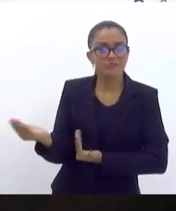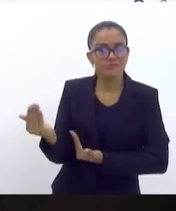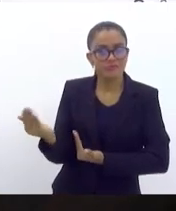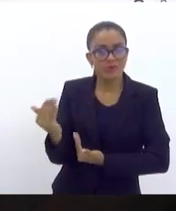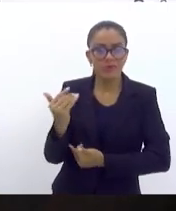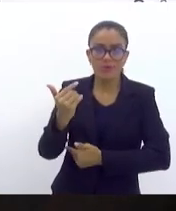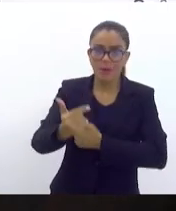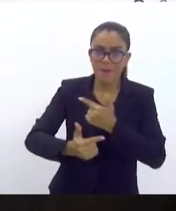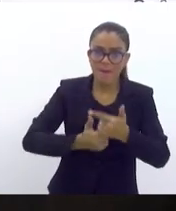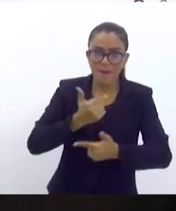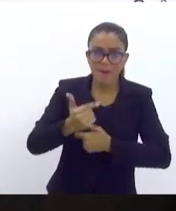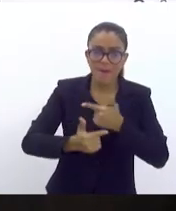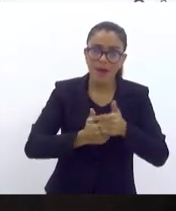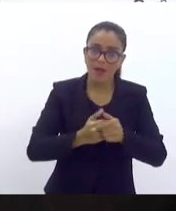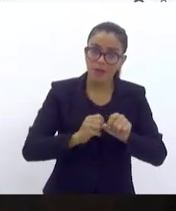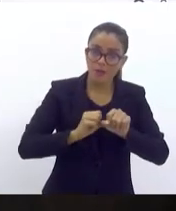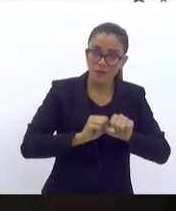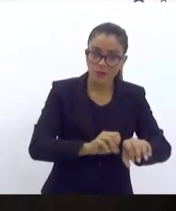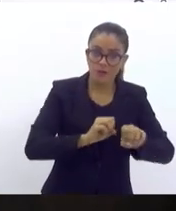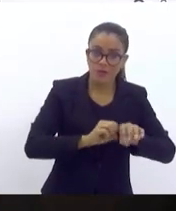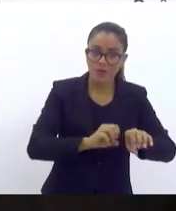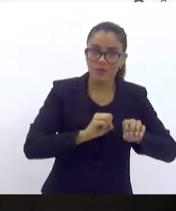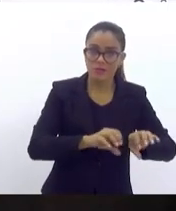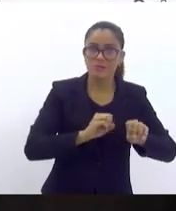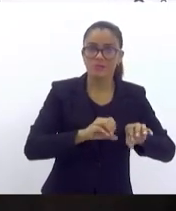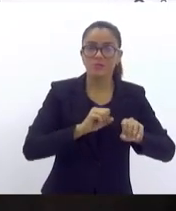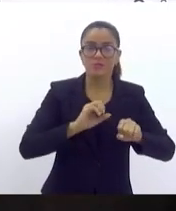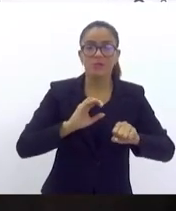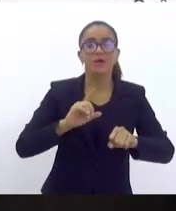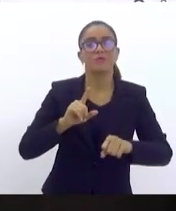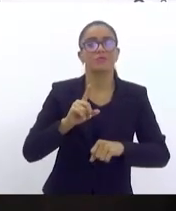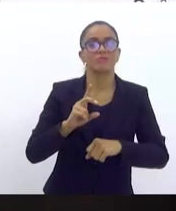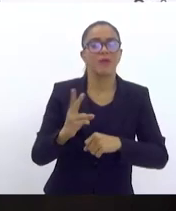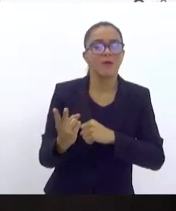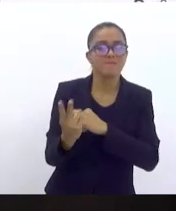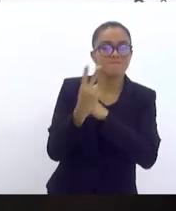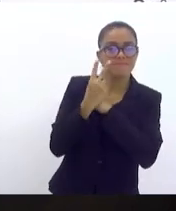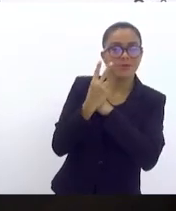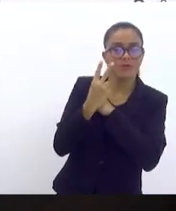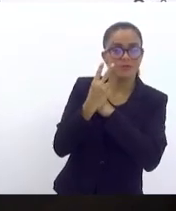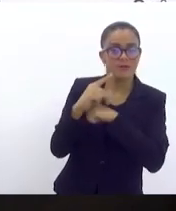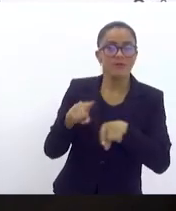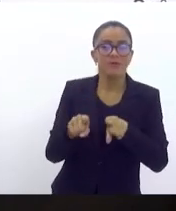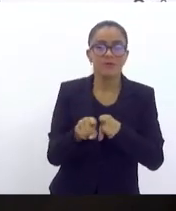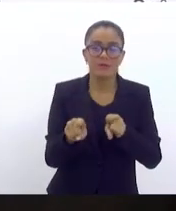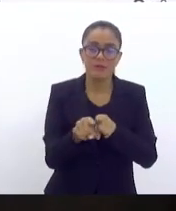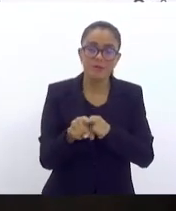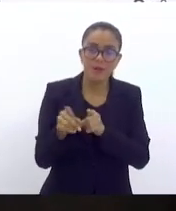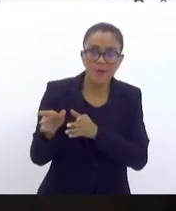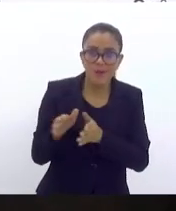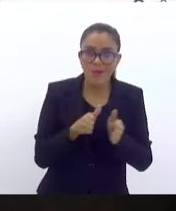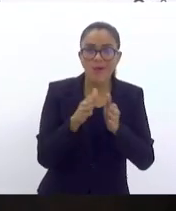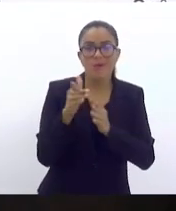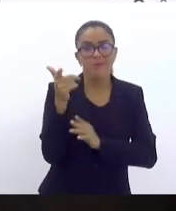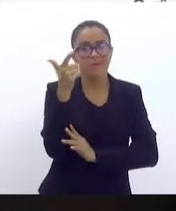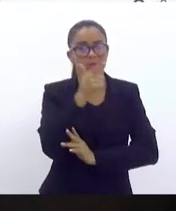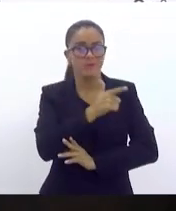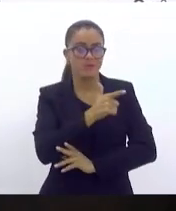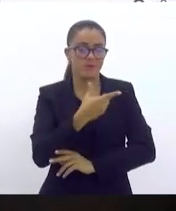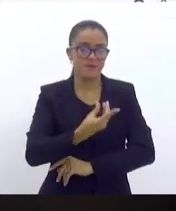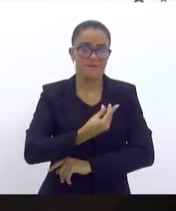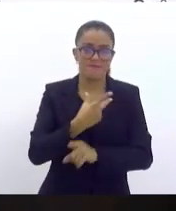faz da educação o seu refúgio e o seu caminho para vencer